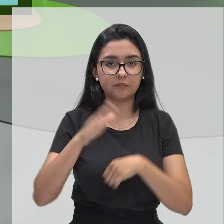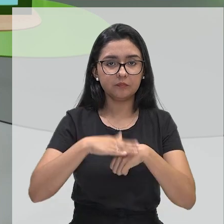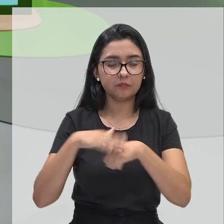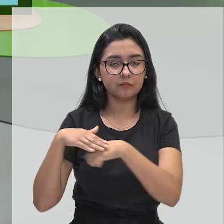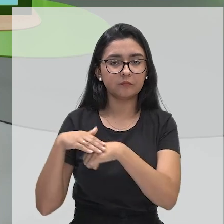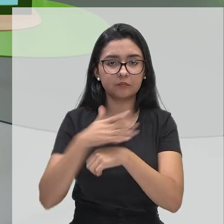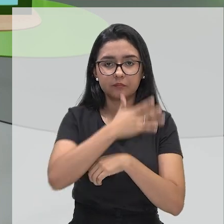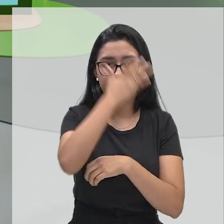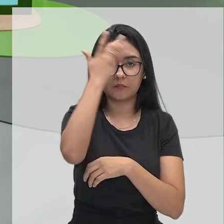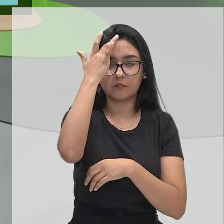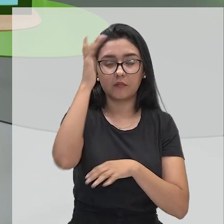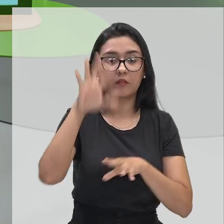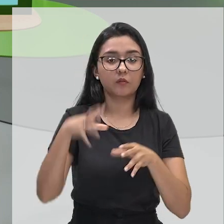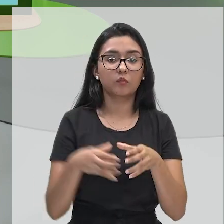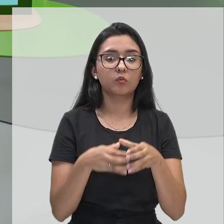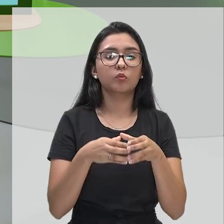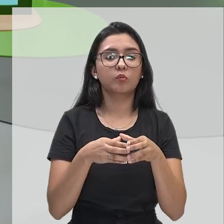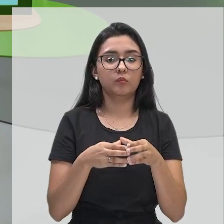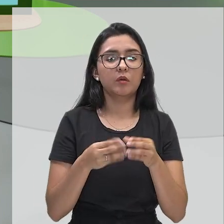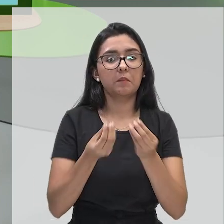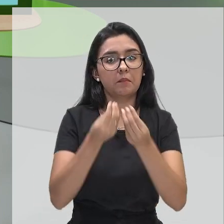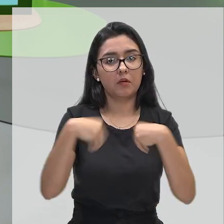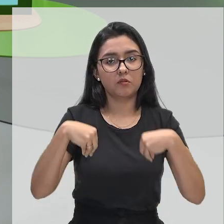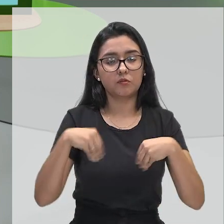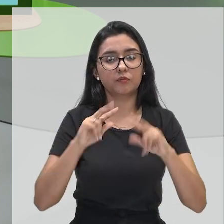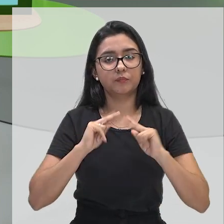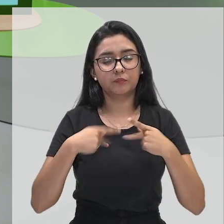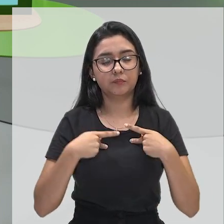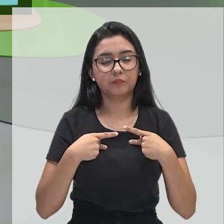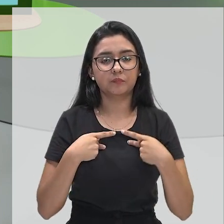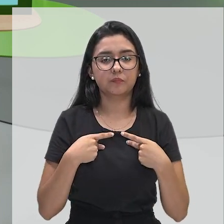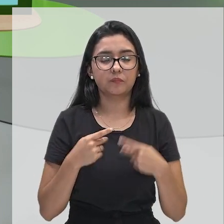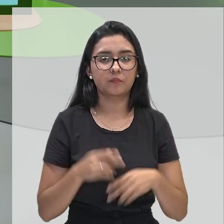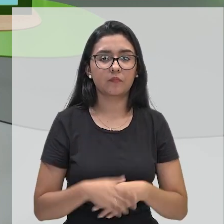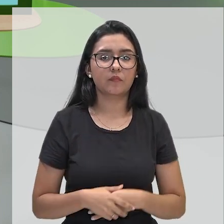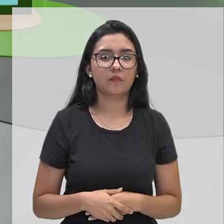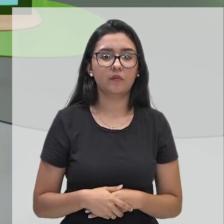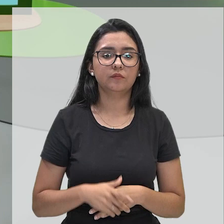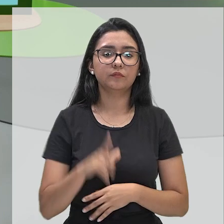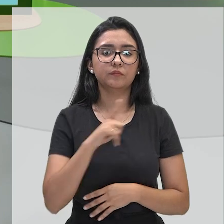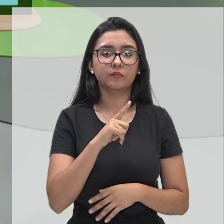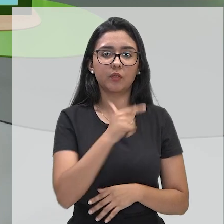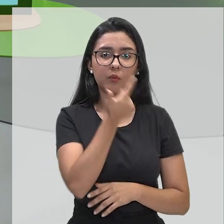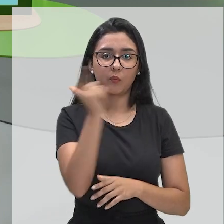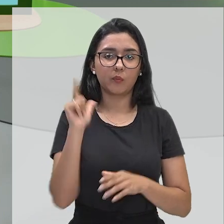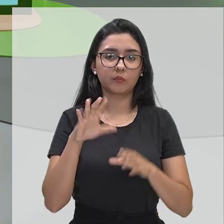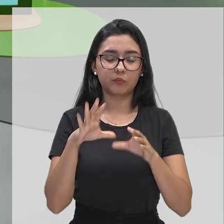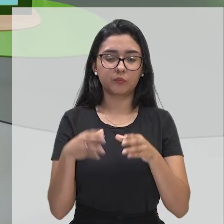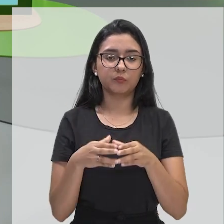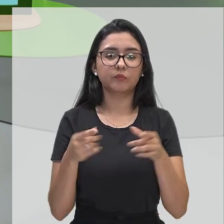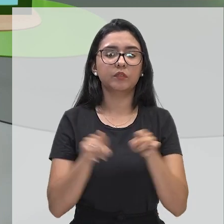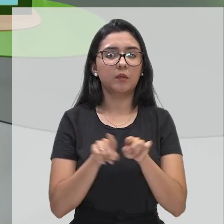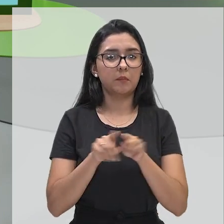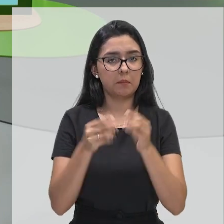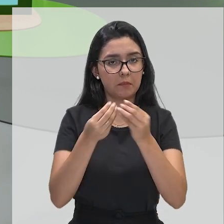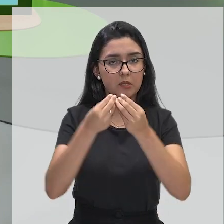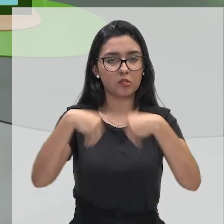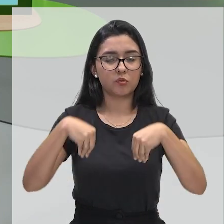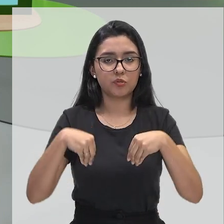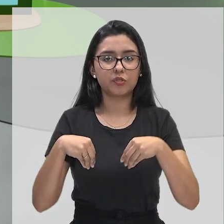pessoas, ok? Então esse é um dos grupos que causa doenças, né, como a gente acabou de ver. Tem um outro grupo que também é